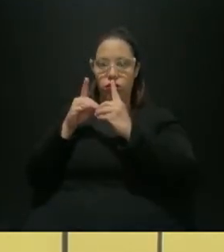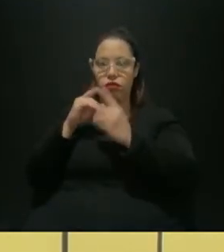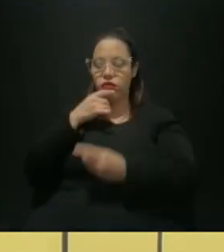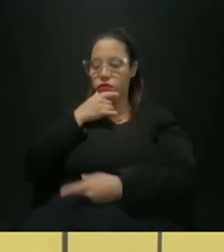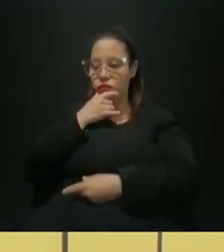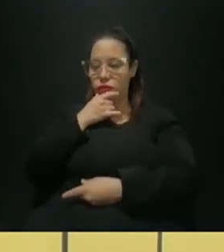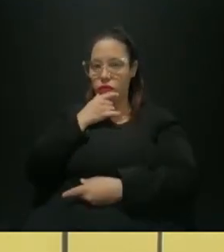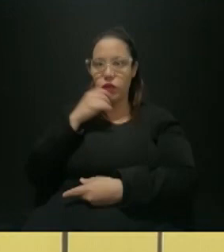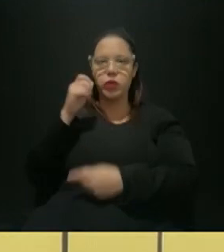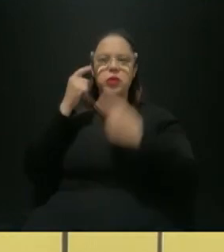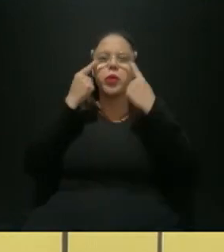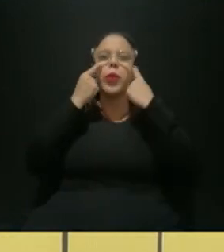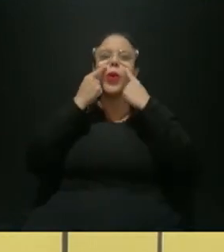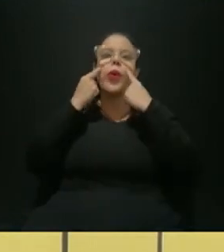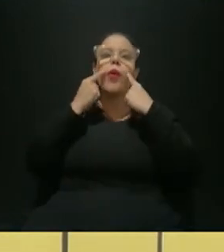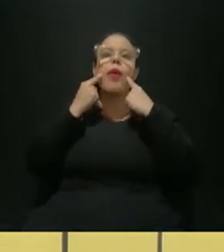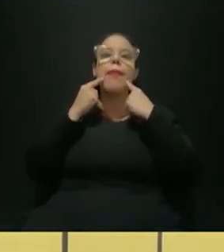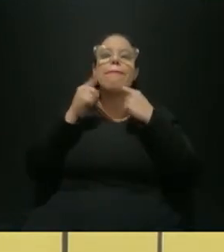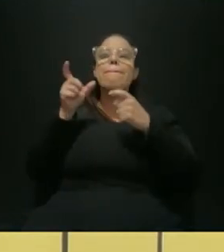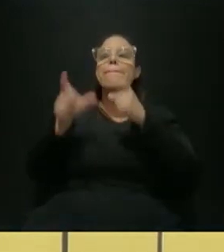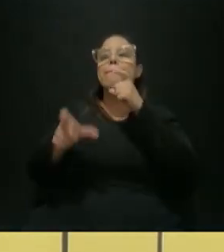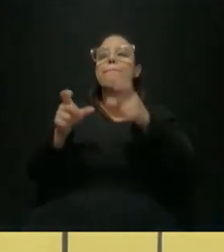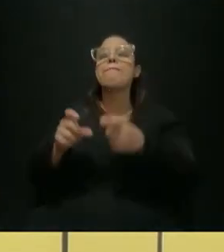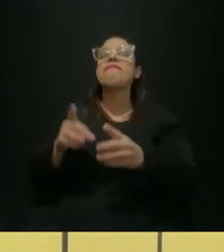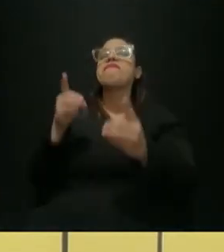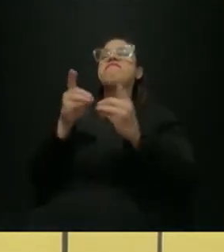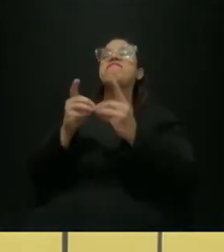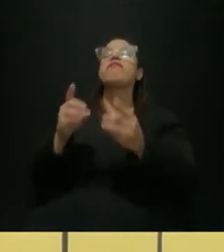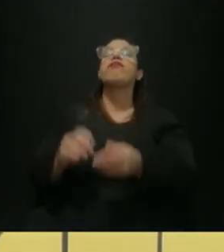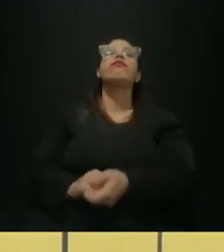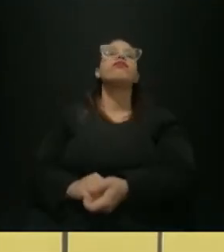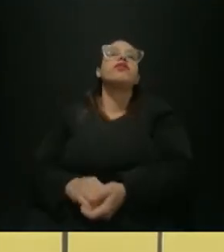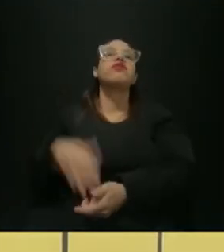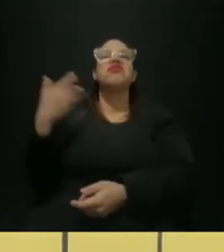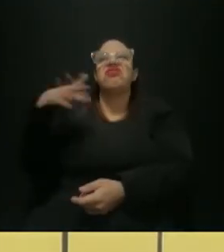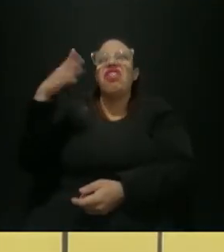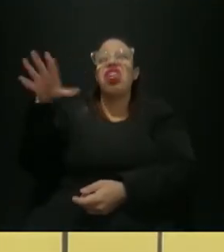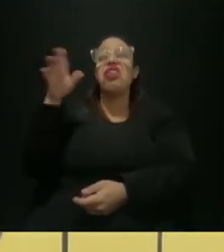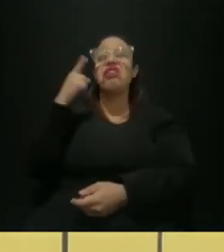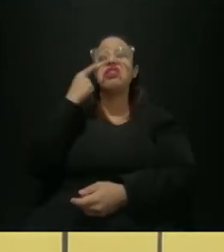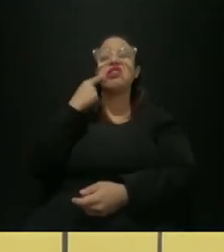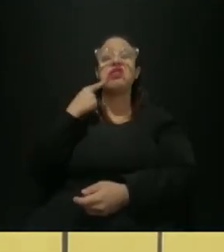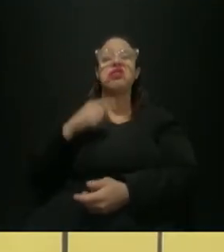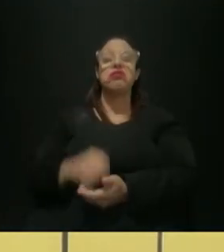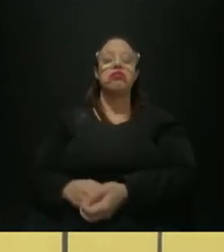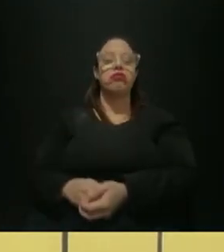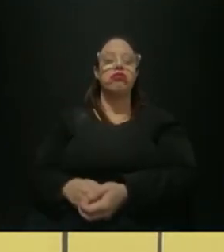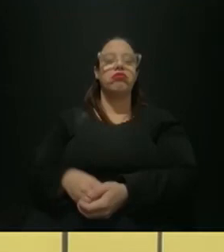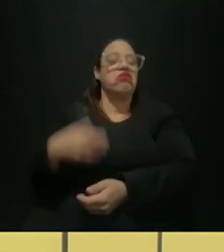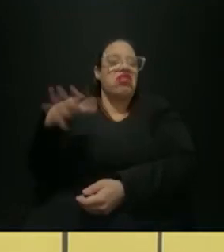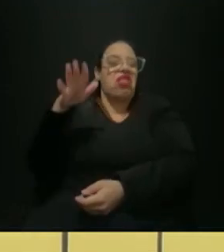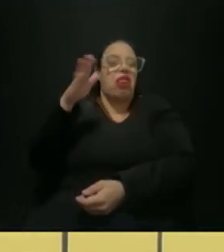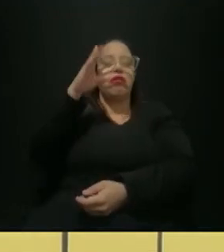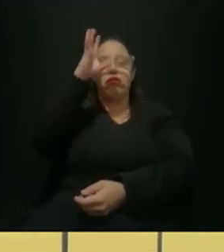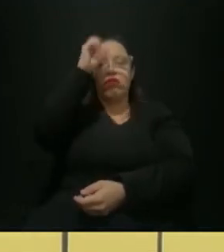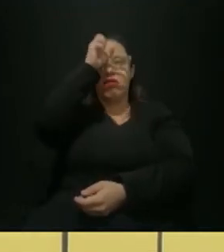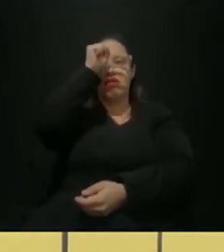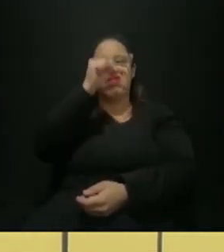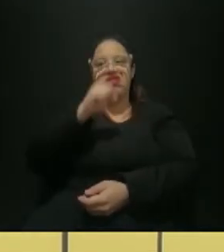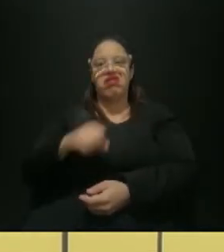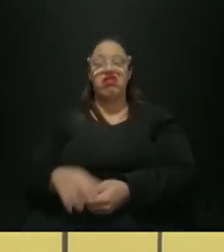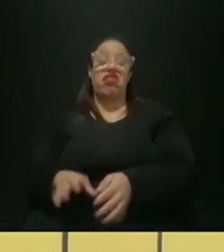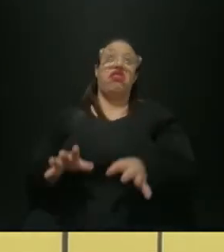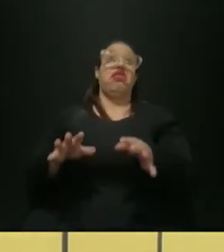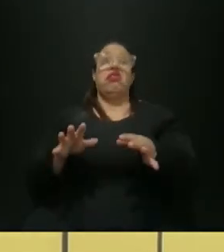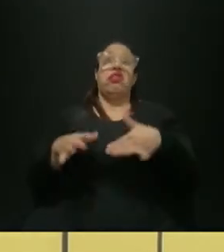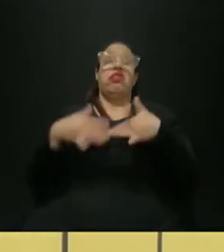e as pessoas não são atendidas, aquela história que o pessoal dizia, não, deixa ele chorar que ele aprende, porque senão ele vai ficar birrento. Ao contrário, o